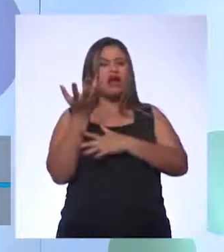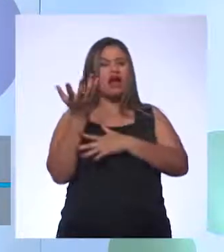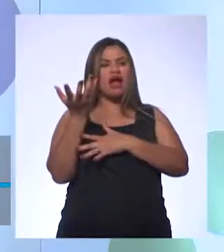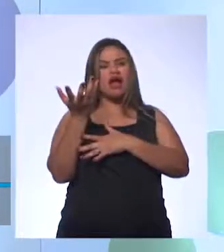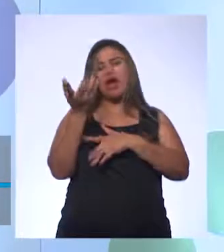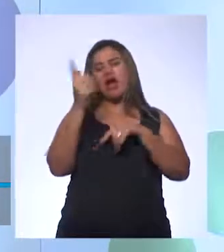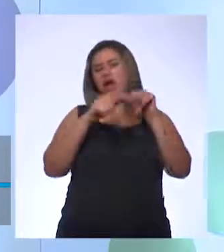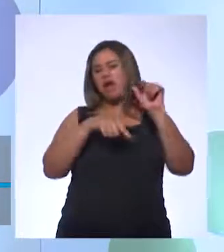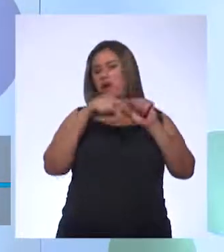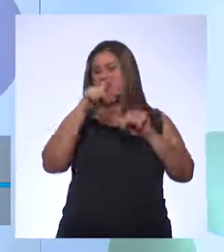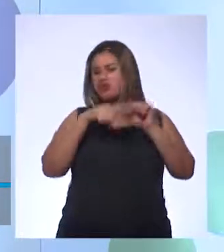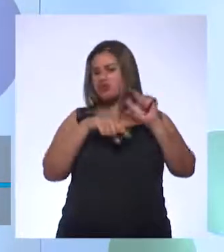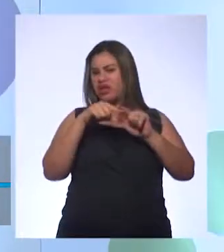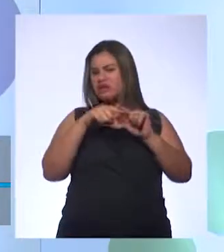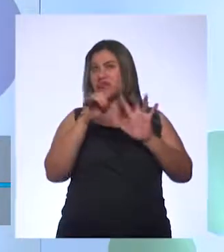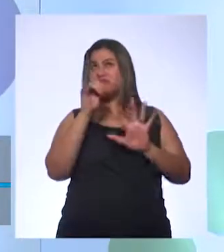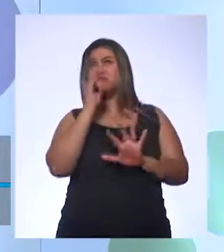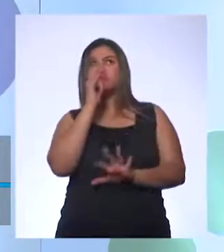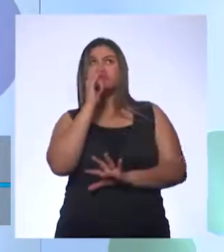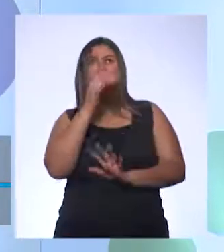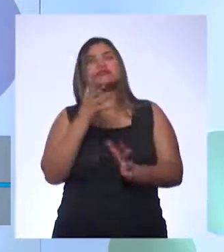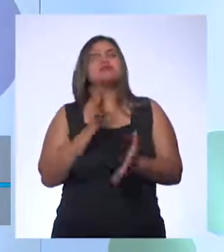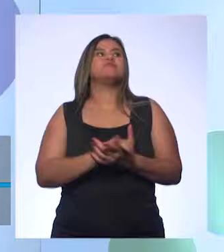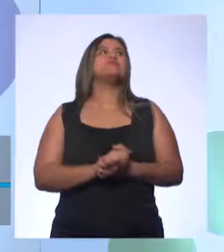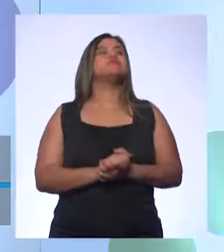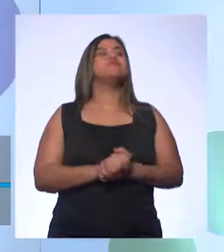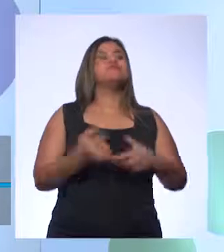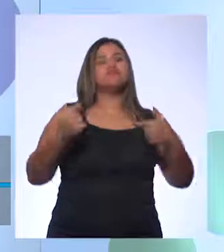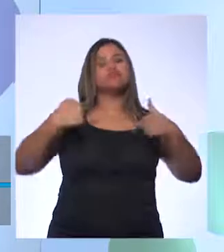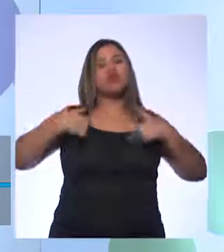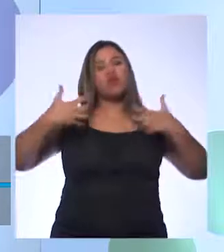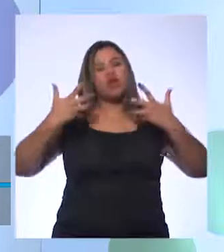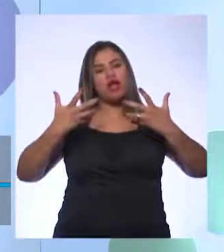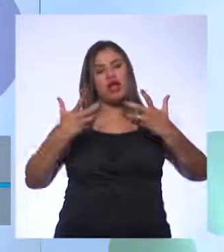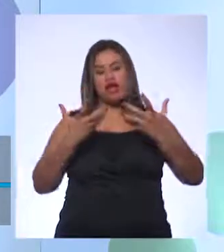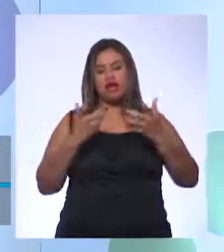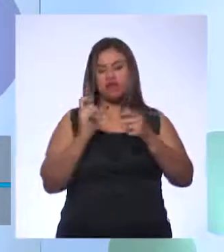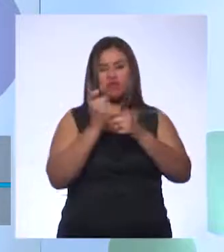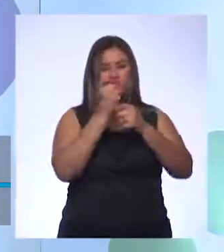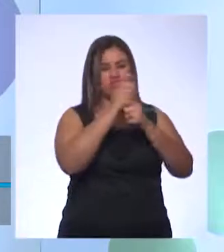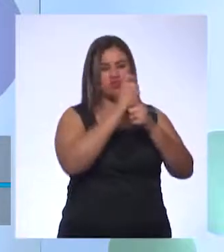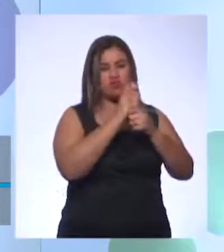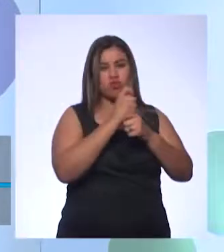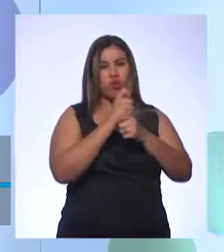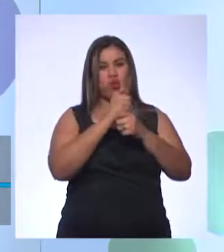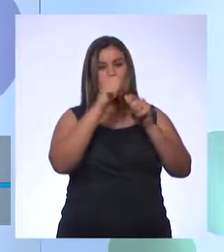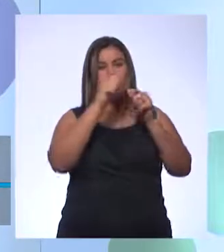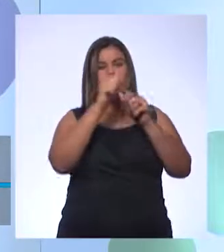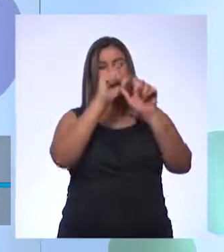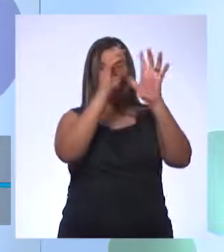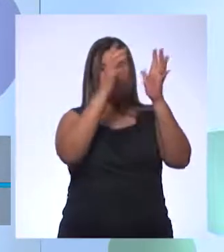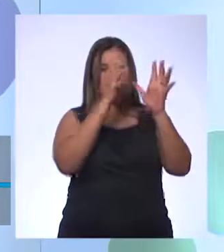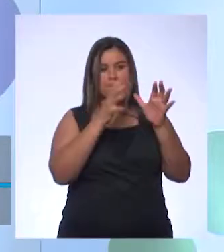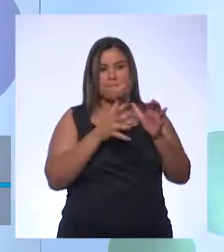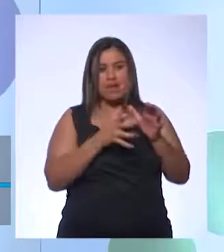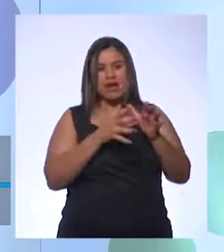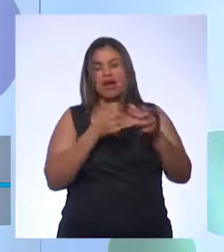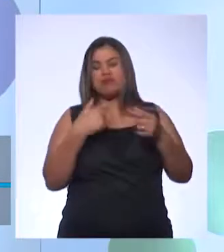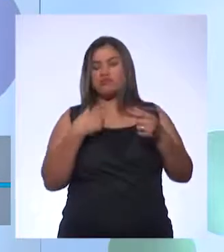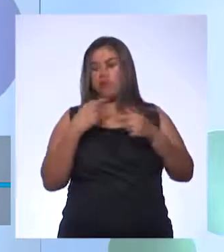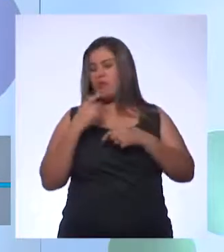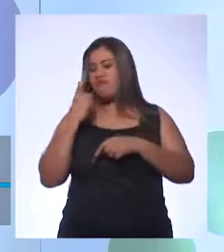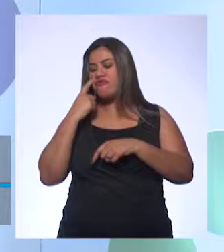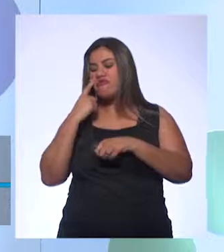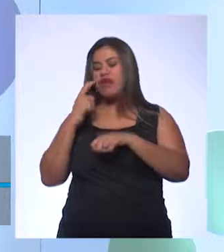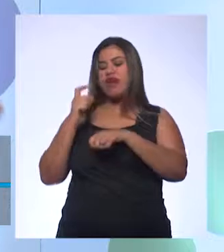seu objeto artístico. Por exemplo, eu quero, falando de escultura, né, quero fazer uma estátua. Que processo eu uso? Escolher a